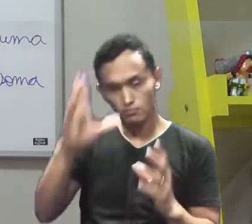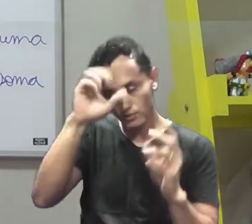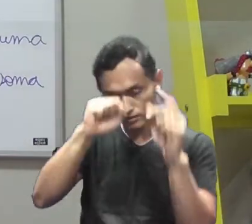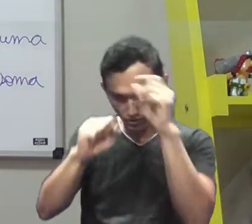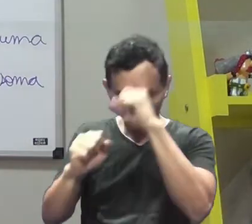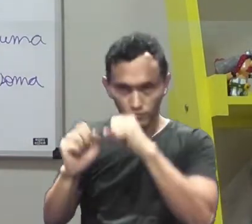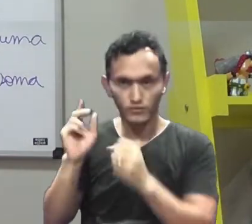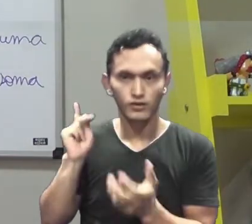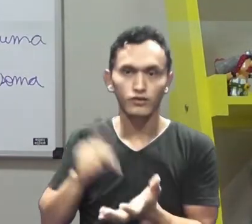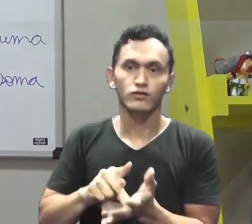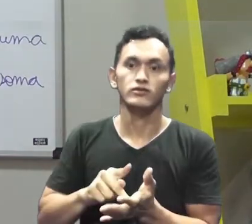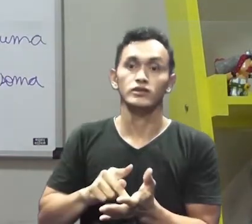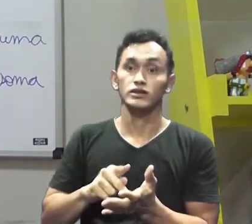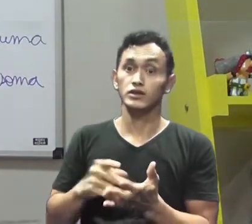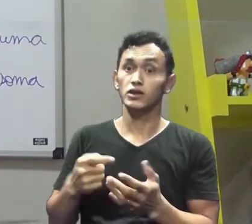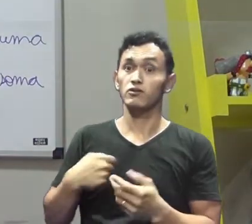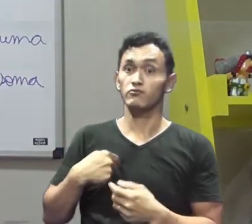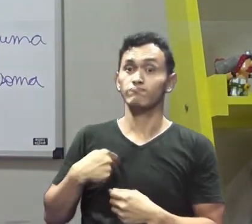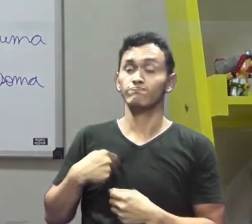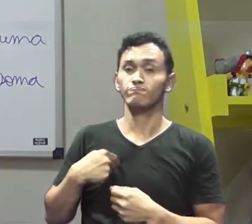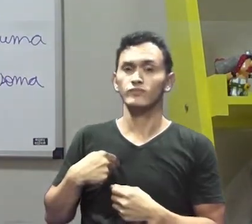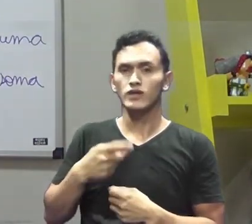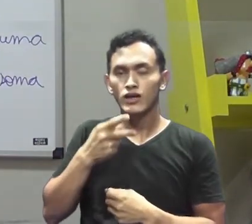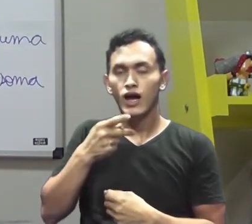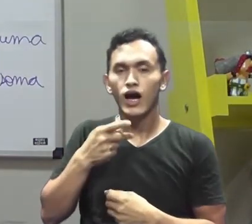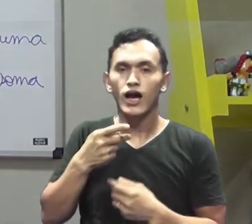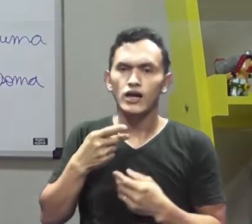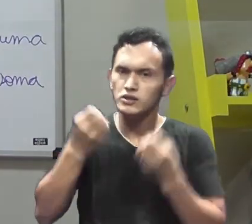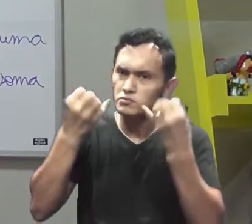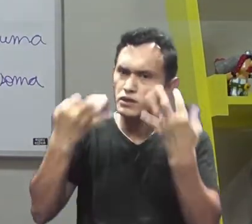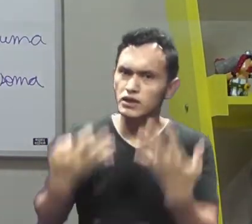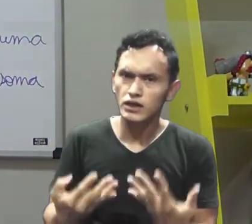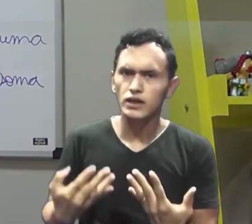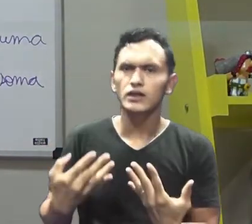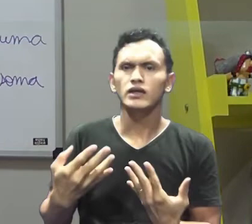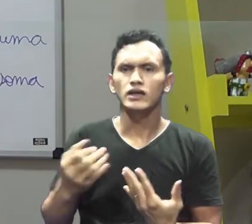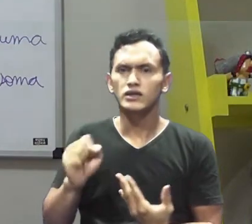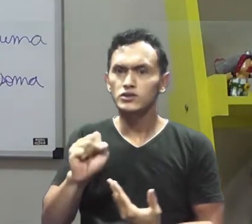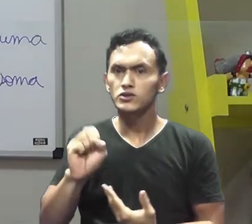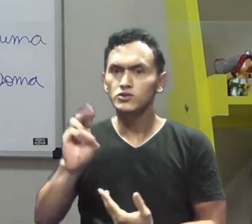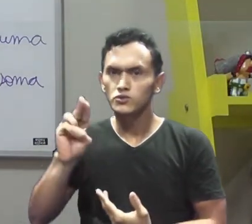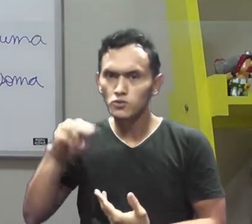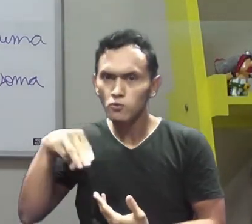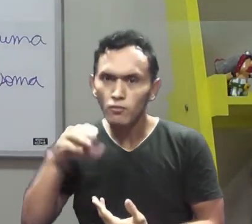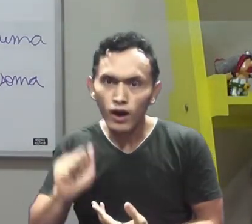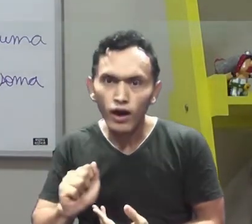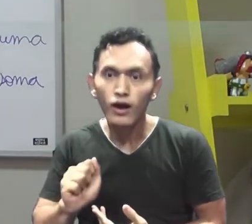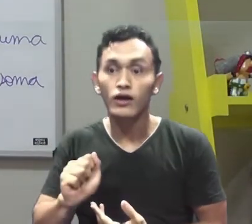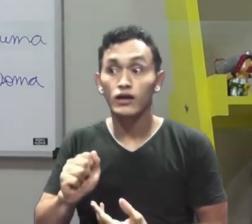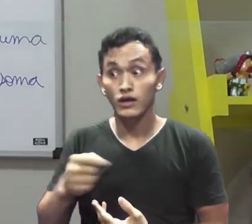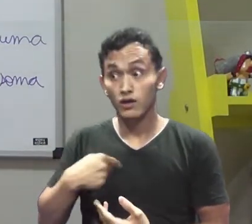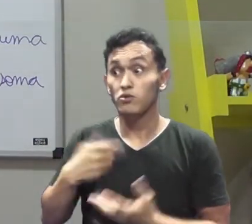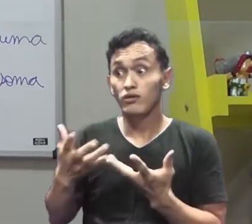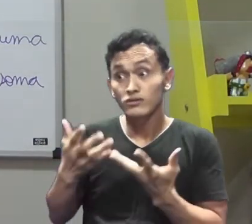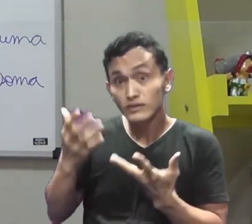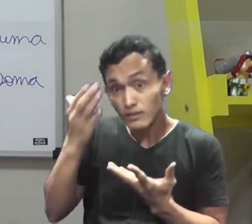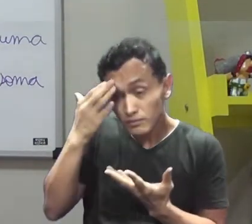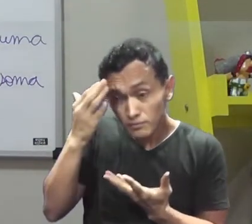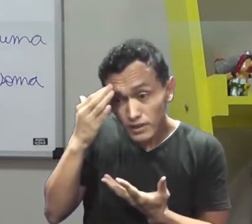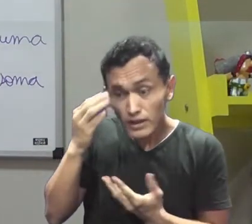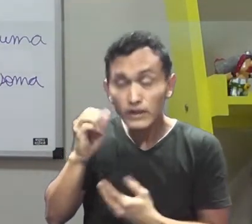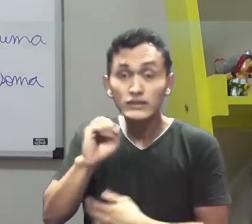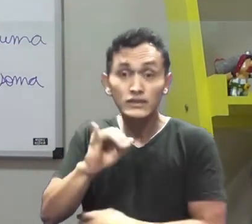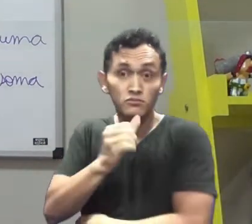prazo dele, se realmente foi significativo. No caso aqui, quando eu falo em suma, eu quero saber se o aluno